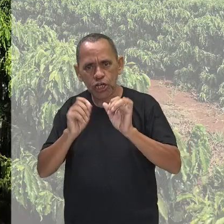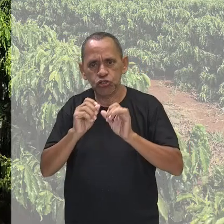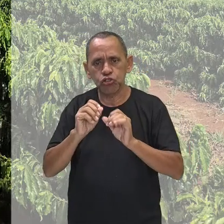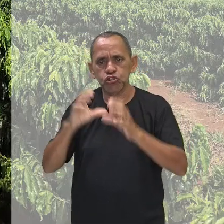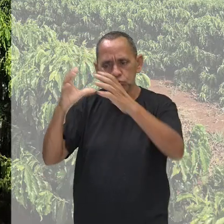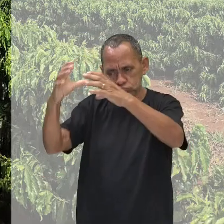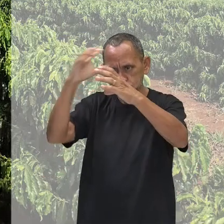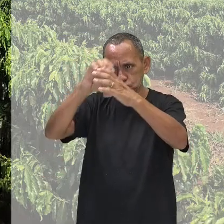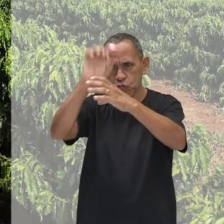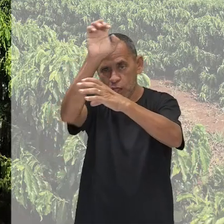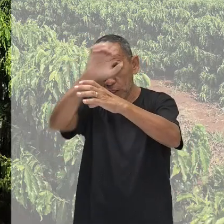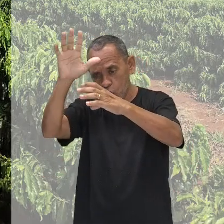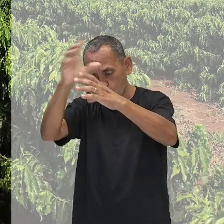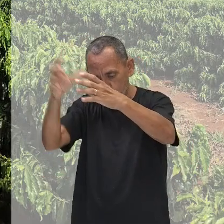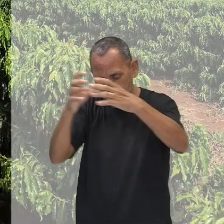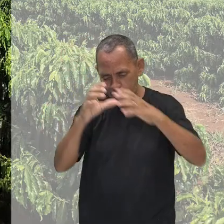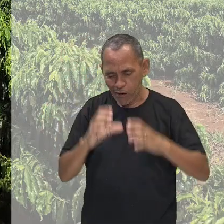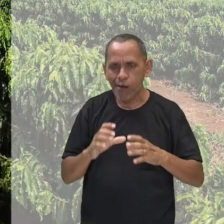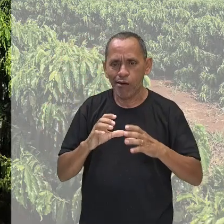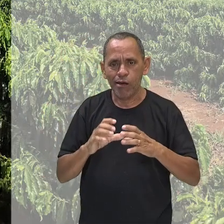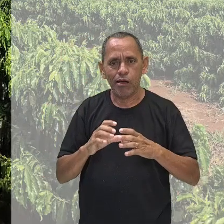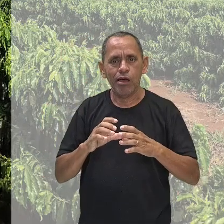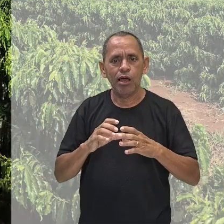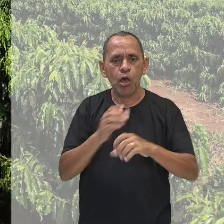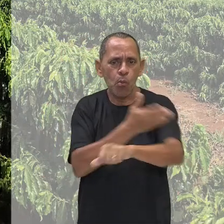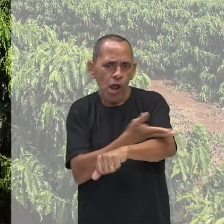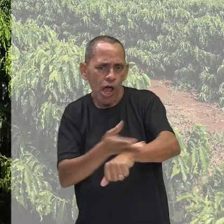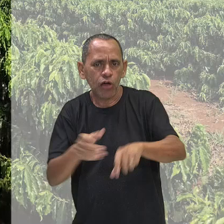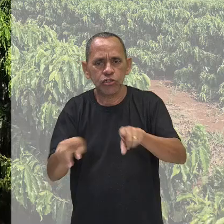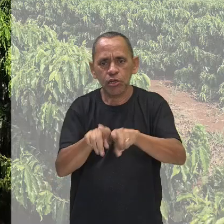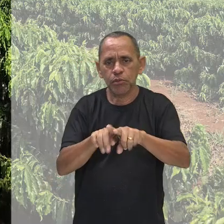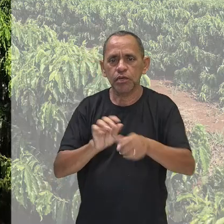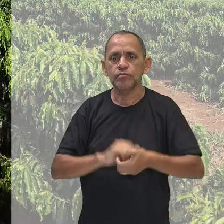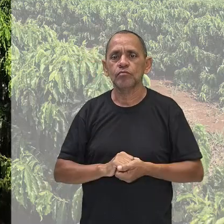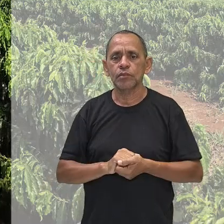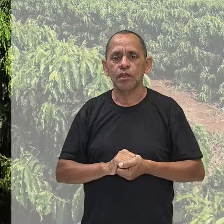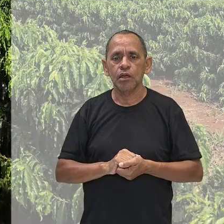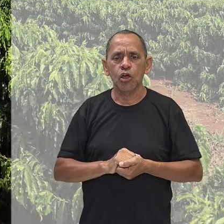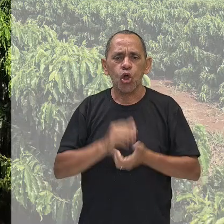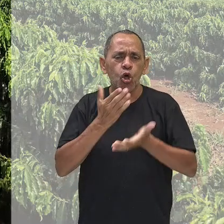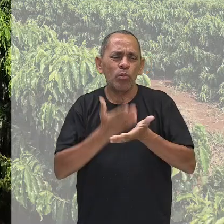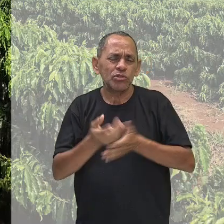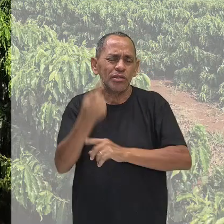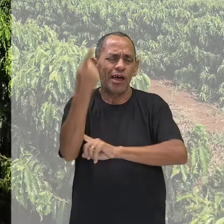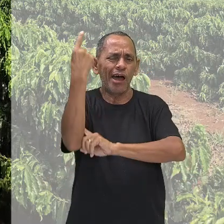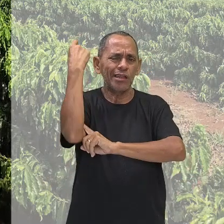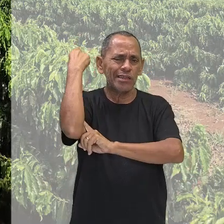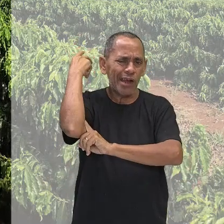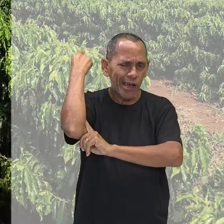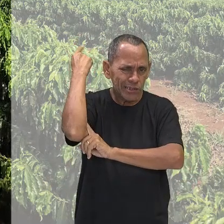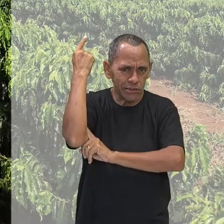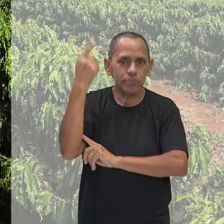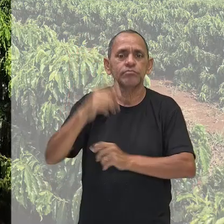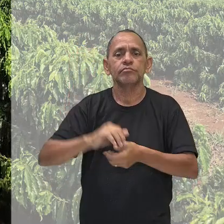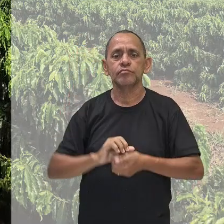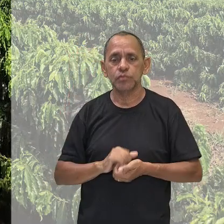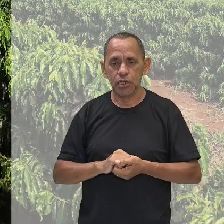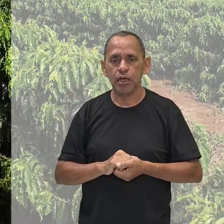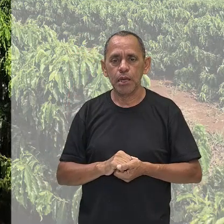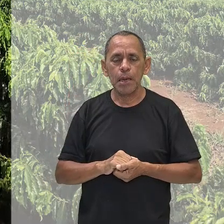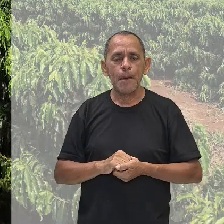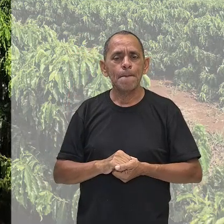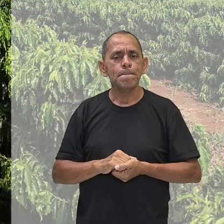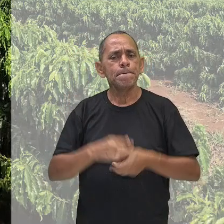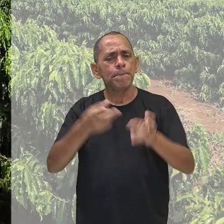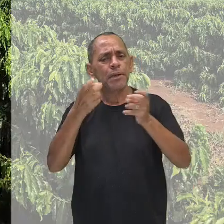no Brasil ele é algo estrutural, algo que não vem de agora, ele vem do passado. E a gente está vendo o passado